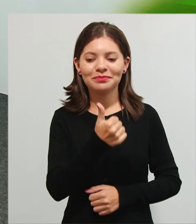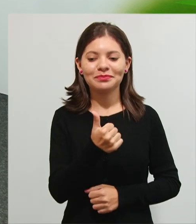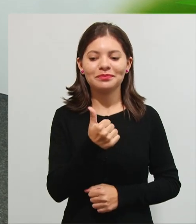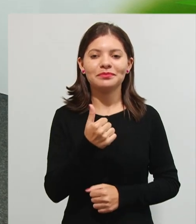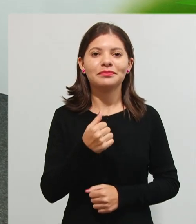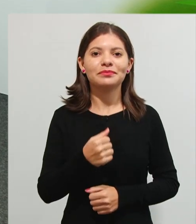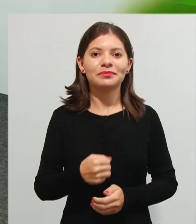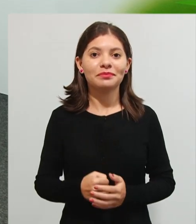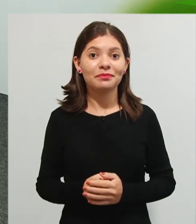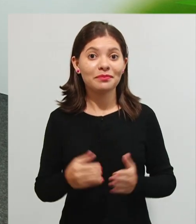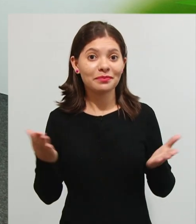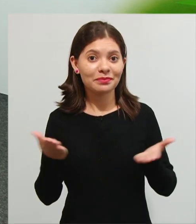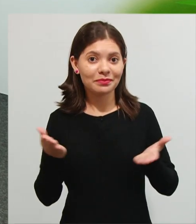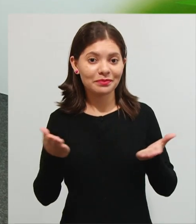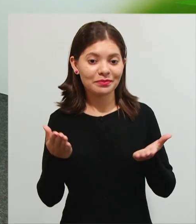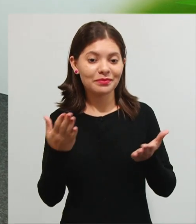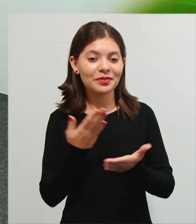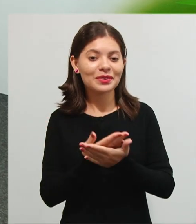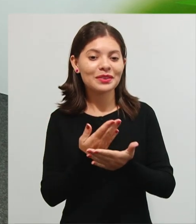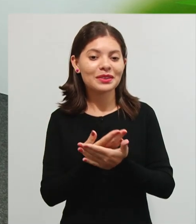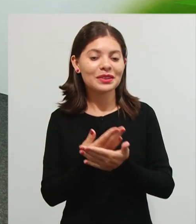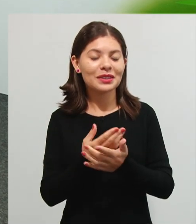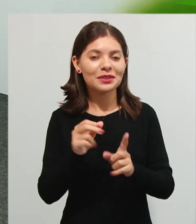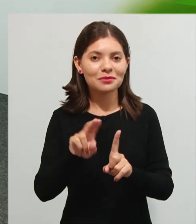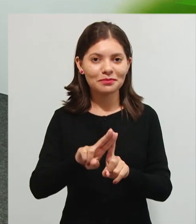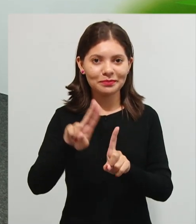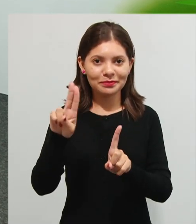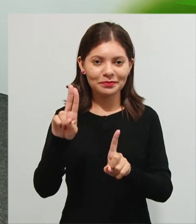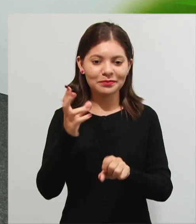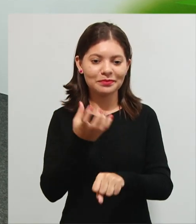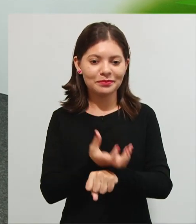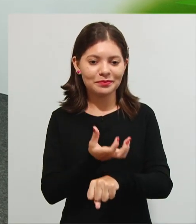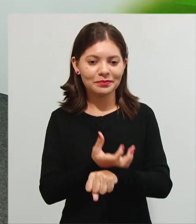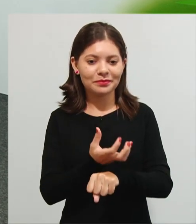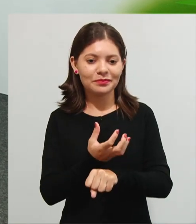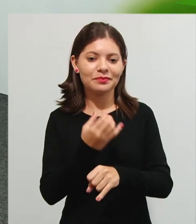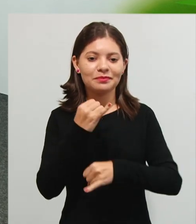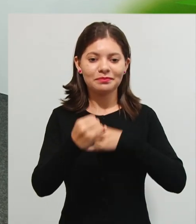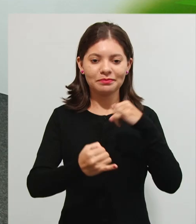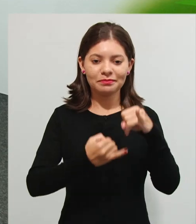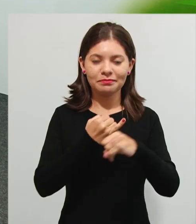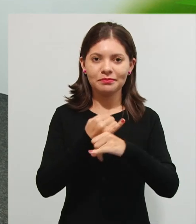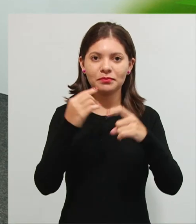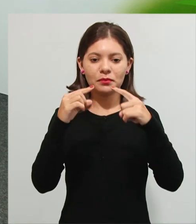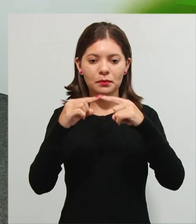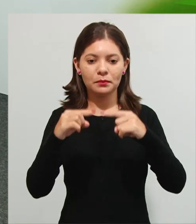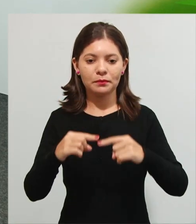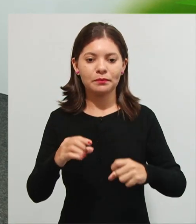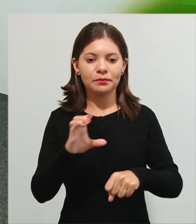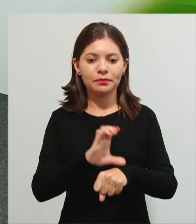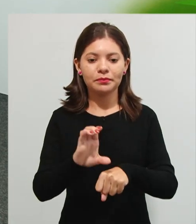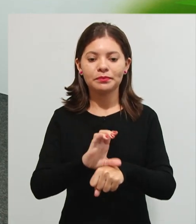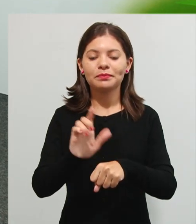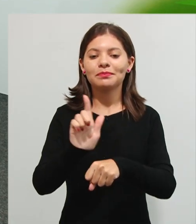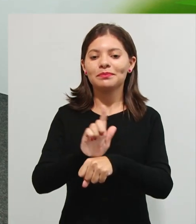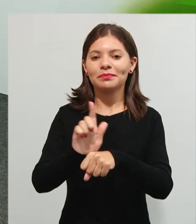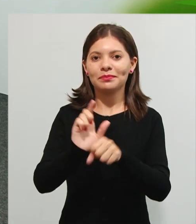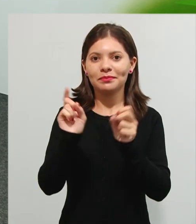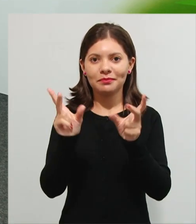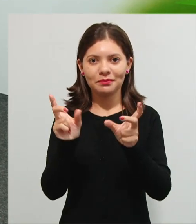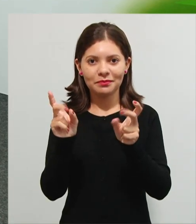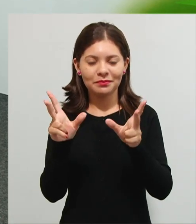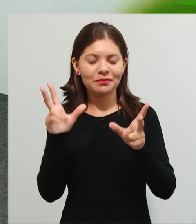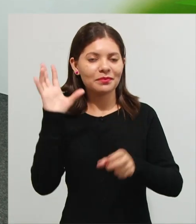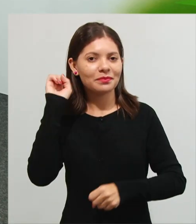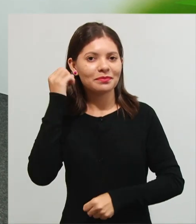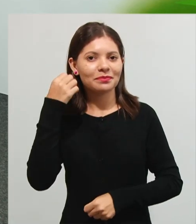Olá, tudo bom? Nós vamos estar trabalhando mais uma unidade da disciplina de Informática Aplicada no curso de Gestão